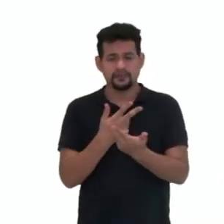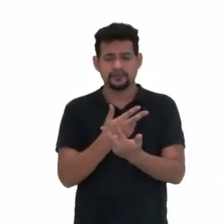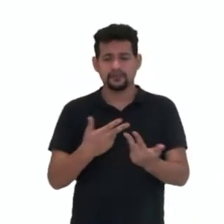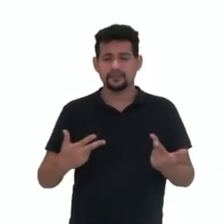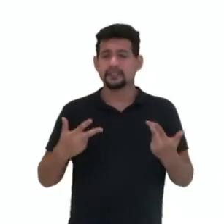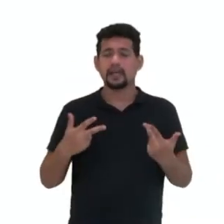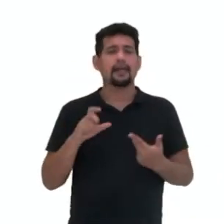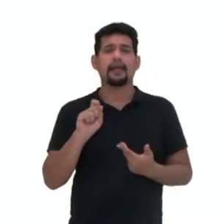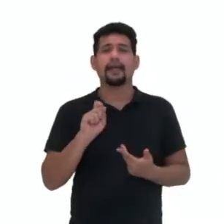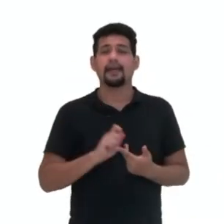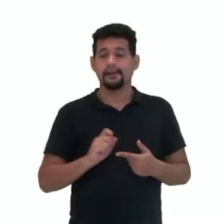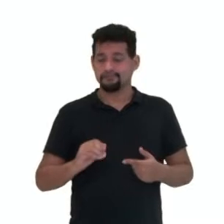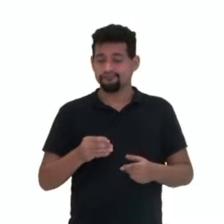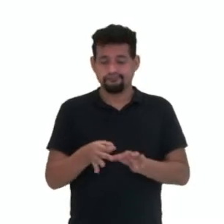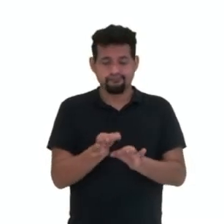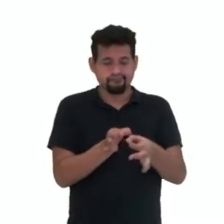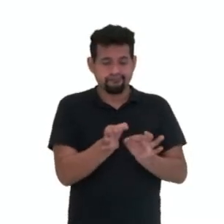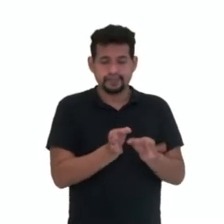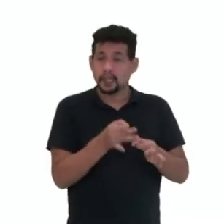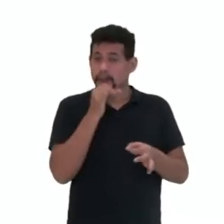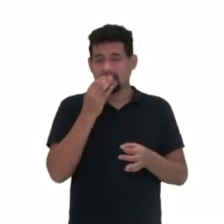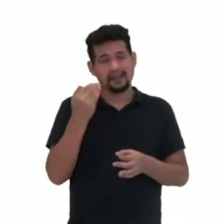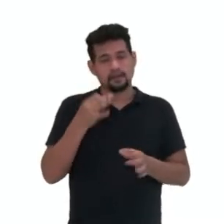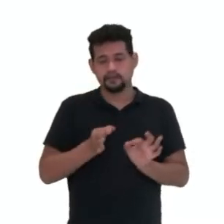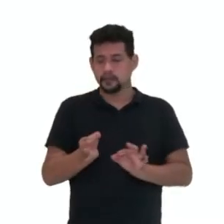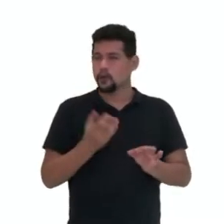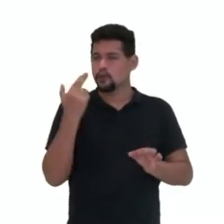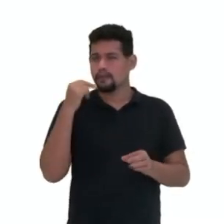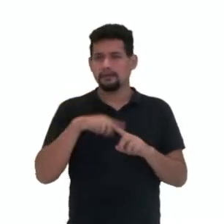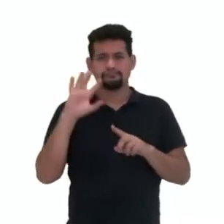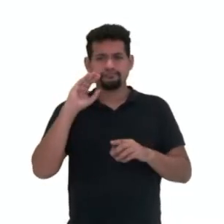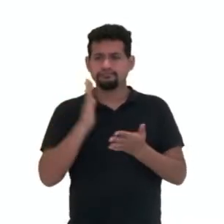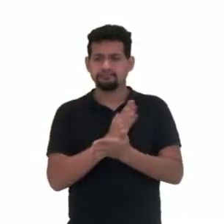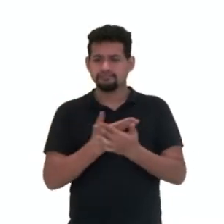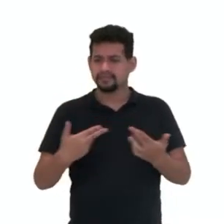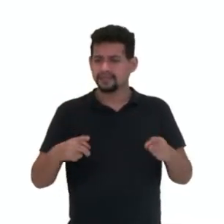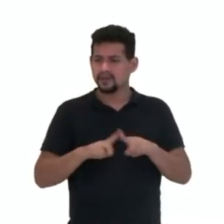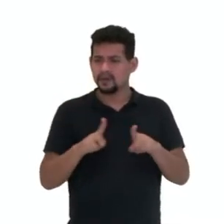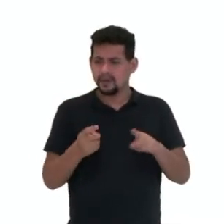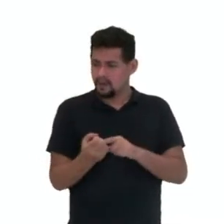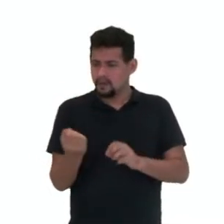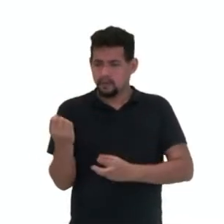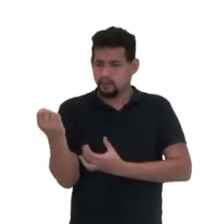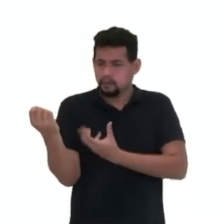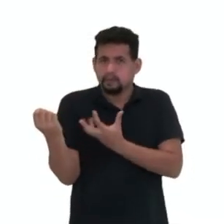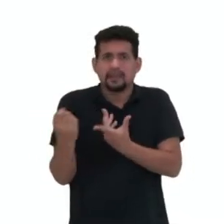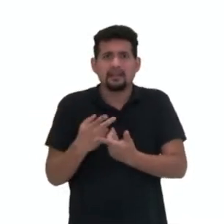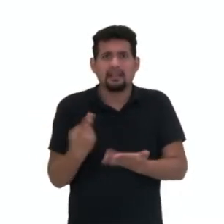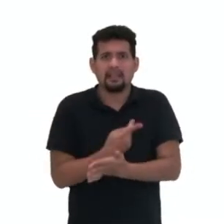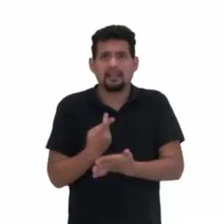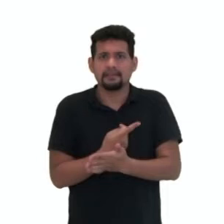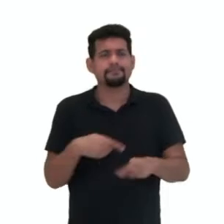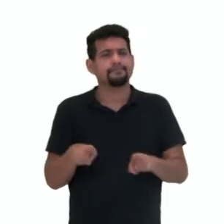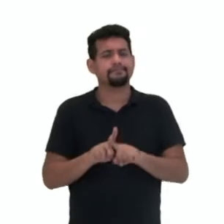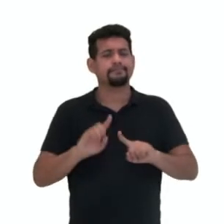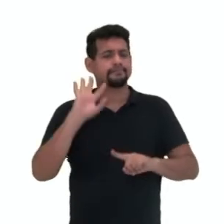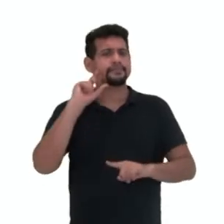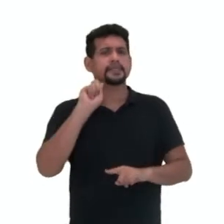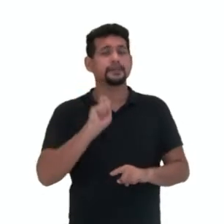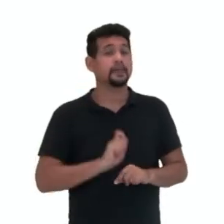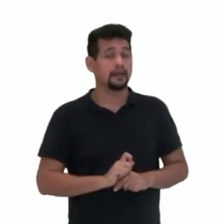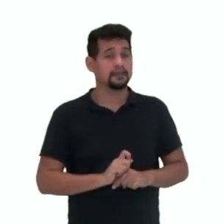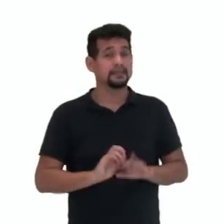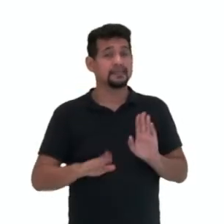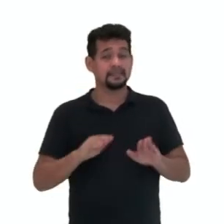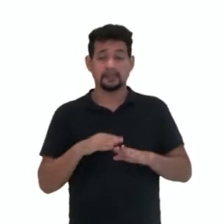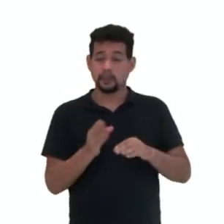tipos de célula. Então, a célula estava normal, aconteceu alguma coisa que elas começaram a proliferar em grande quantidade. E aí, ela acaba, às